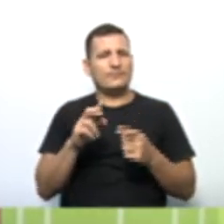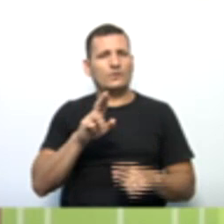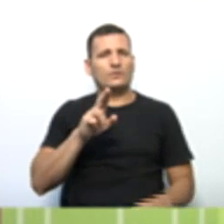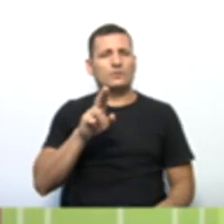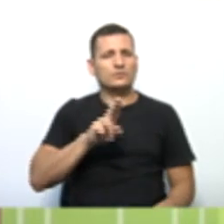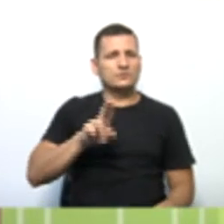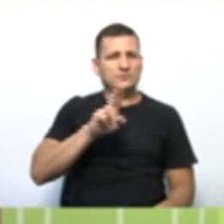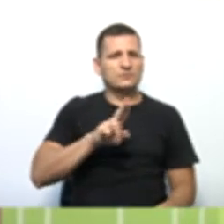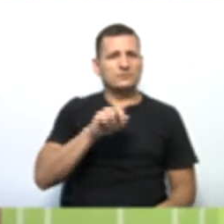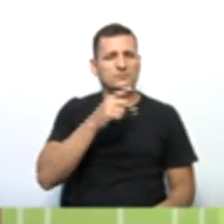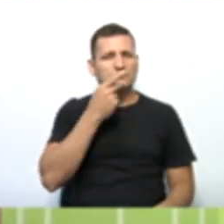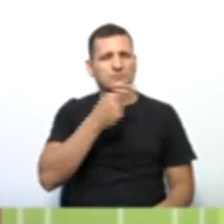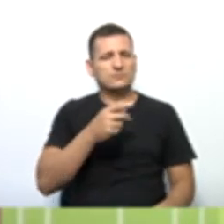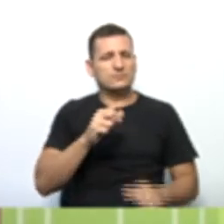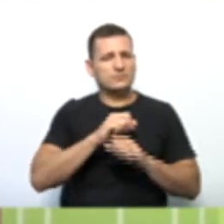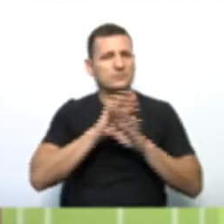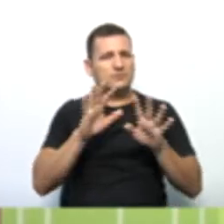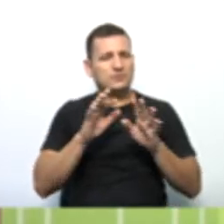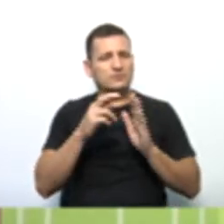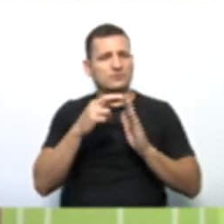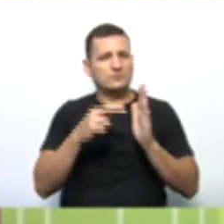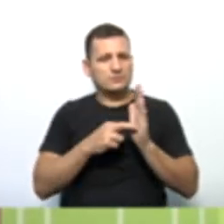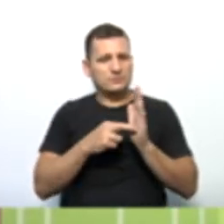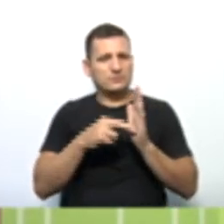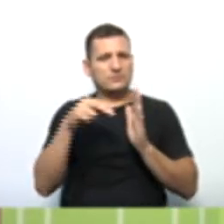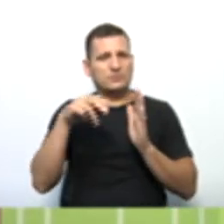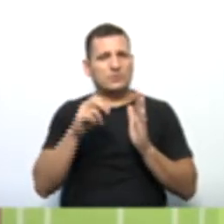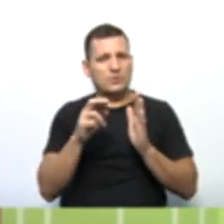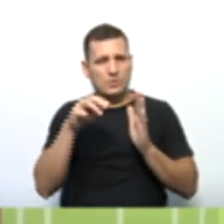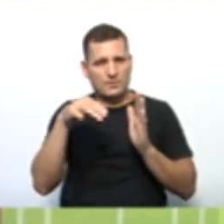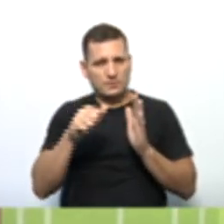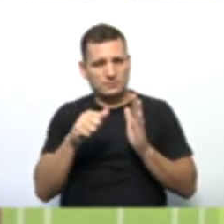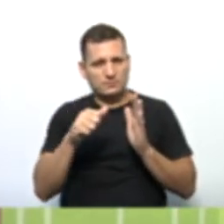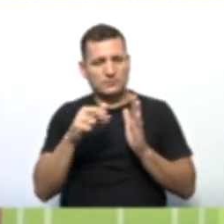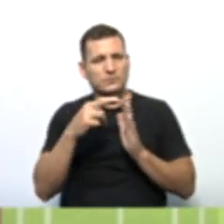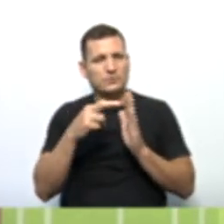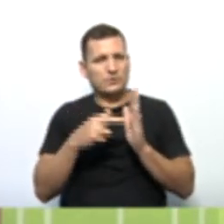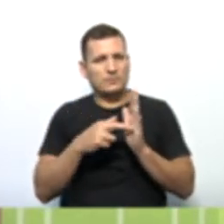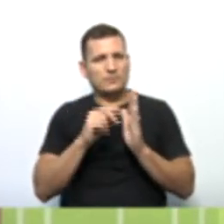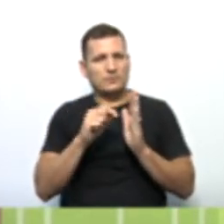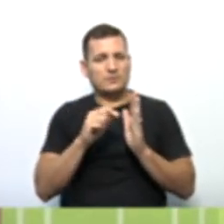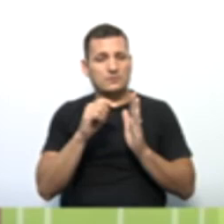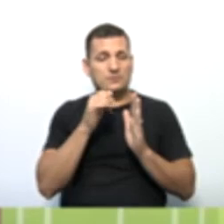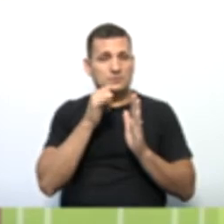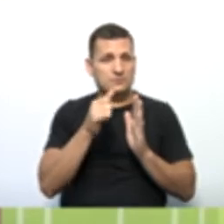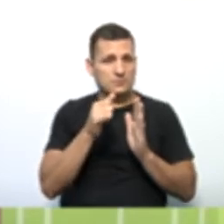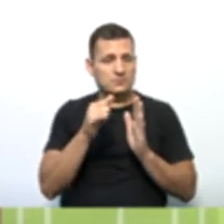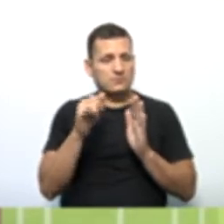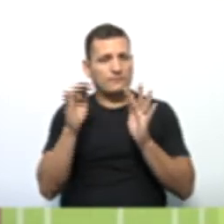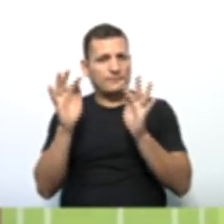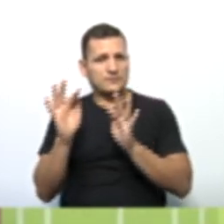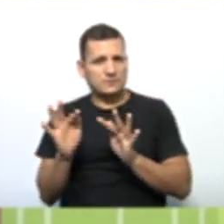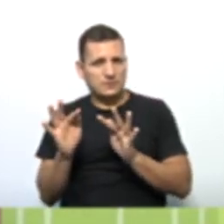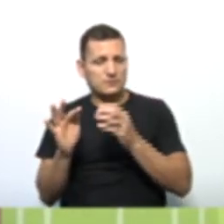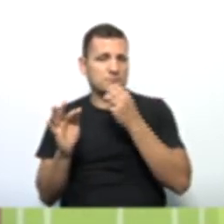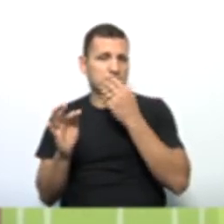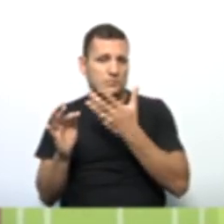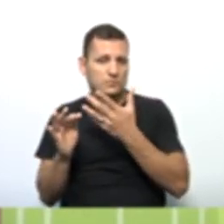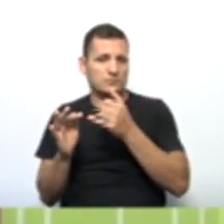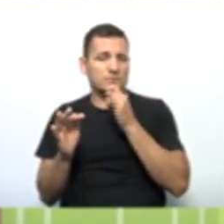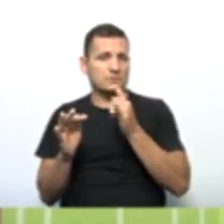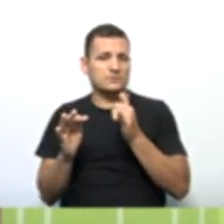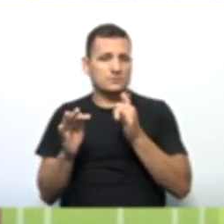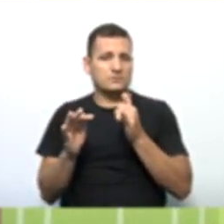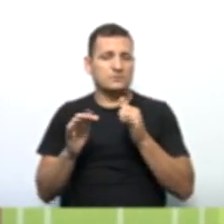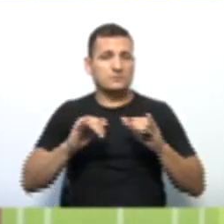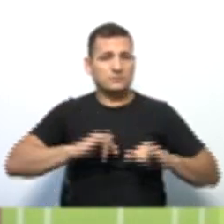falaram bem claramente sobre a norma, né? A norma, ela se causa alegria, se causa felicidade, ela é boa. Se